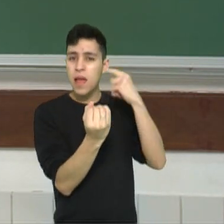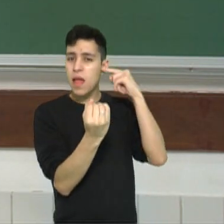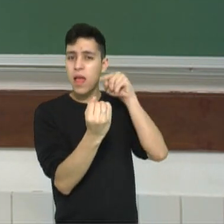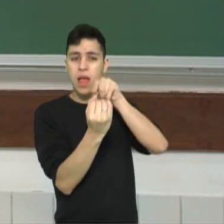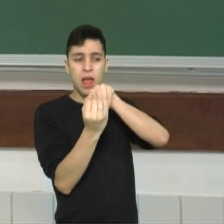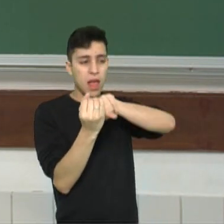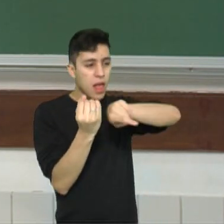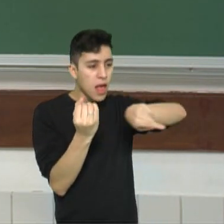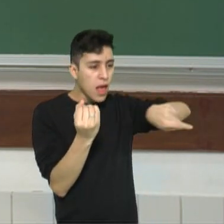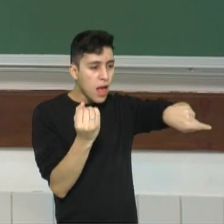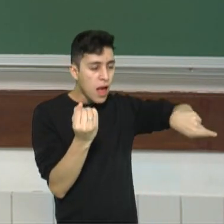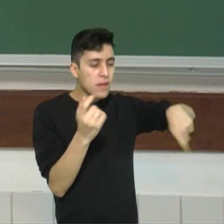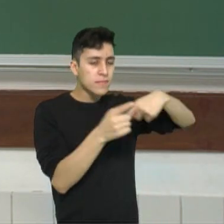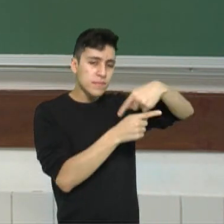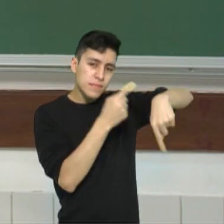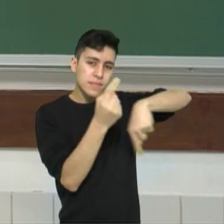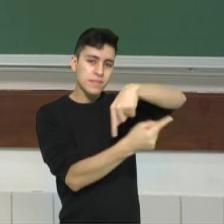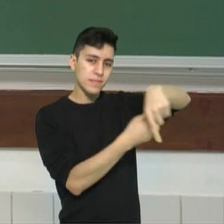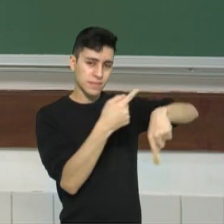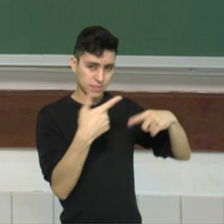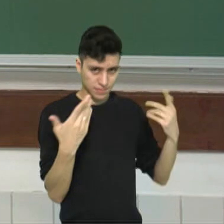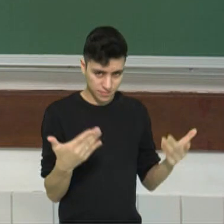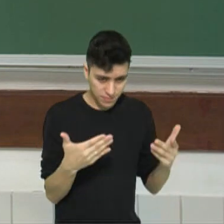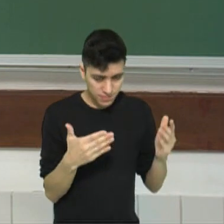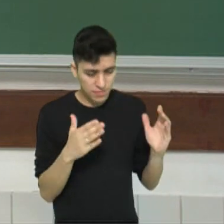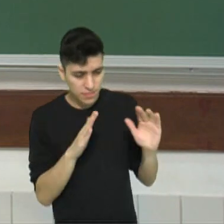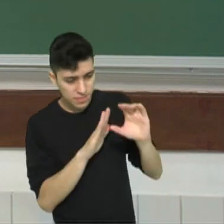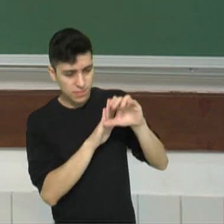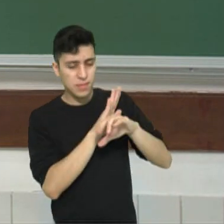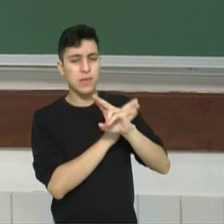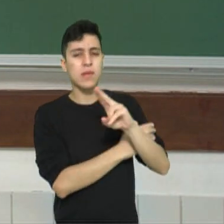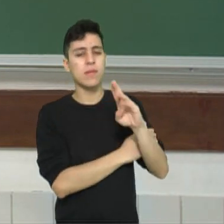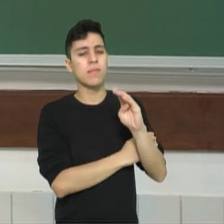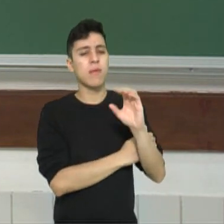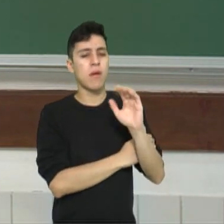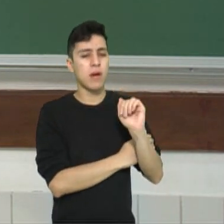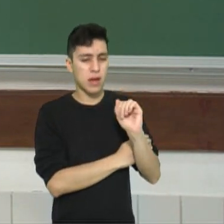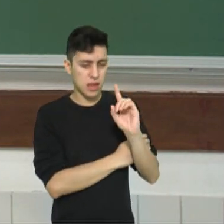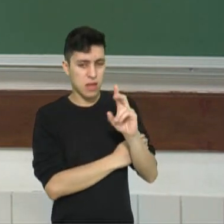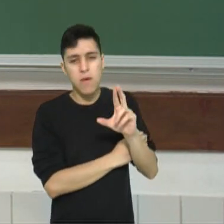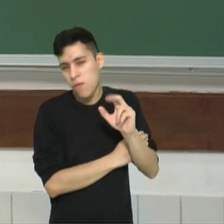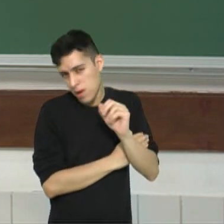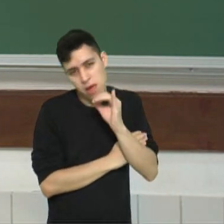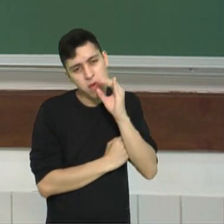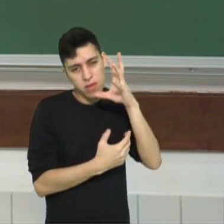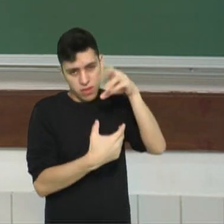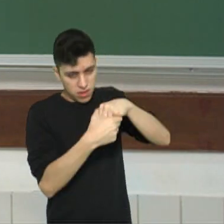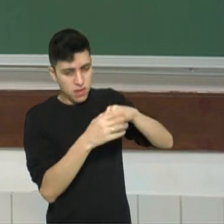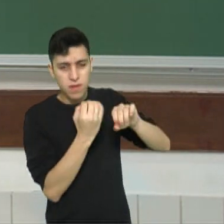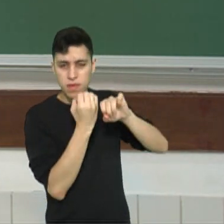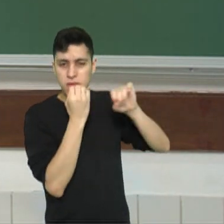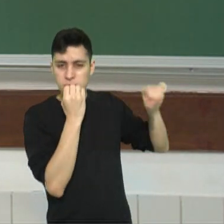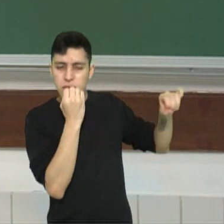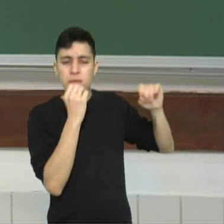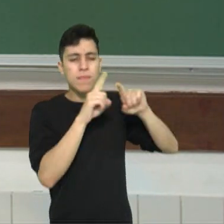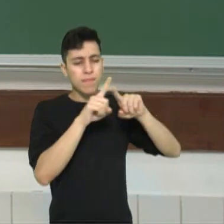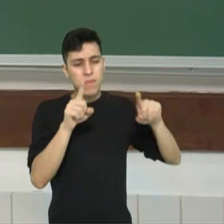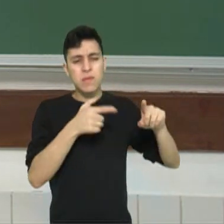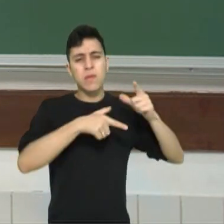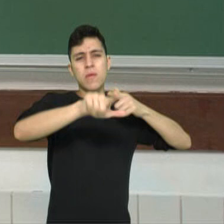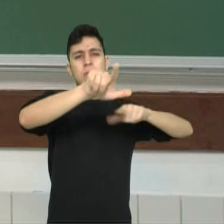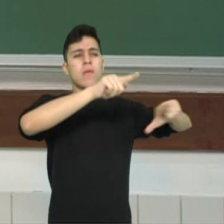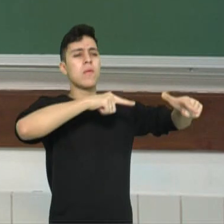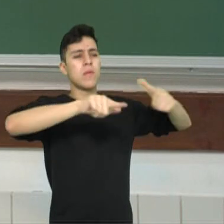propagando pela parte interna do instrumento. Então, aquele conceito é embocadura. Isso eu usei a flauta como exemplo, mas tem outros componentes ali,